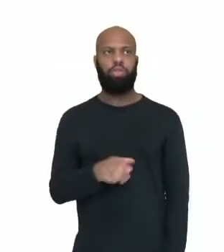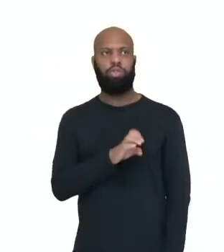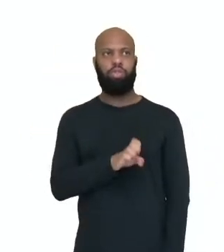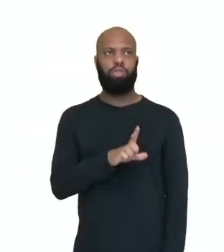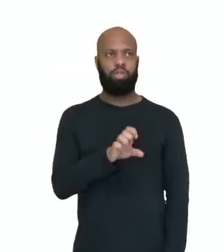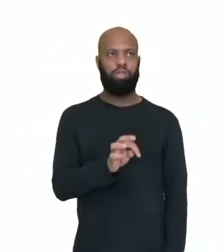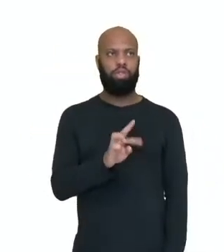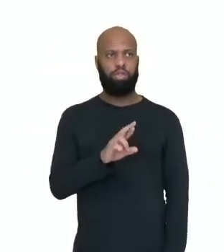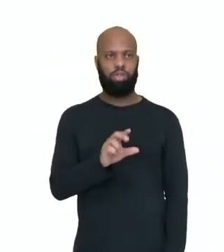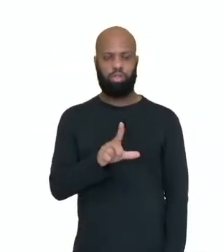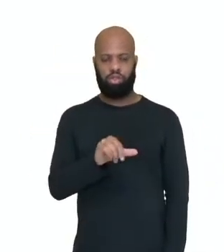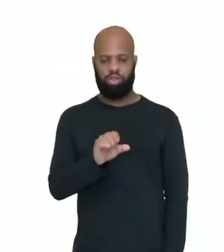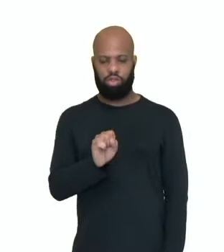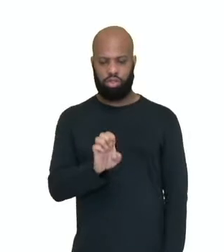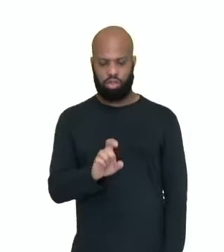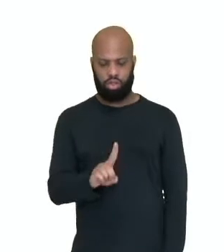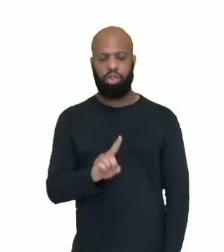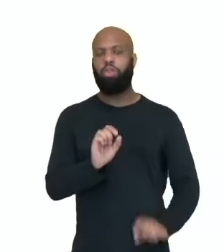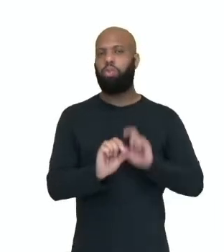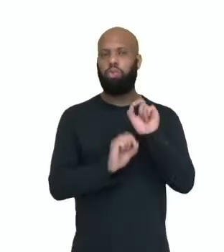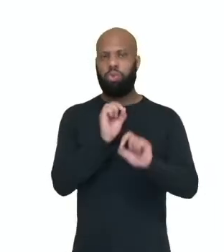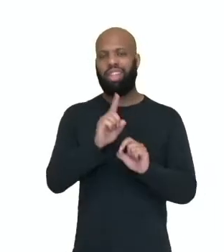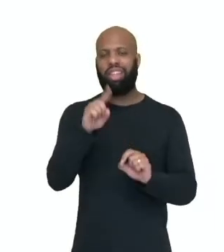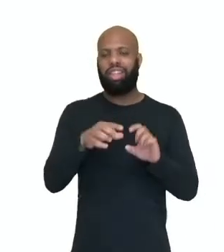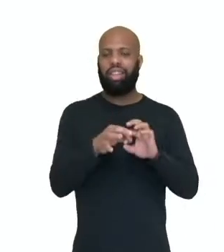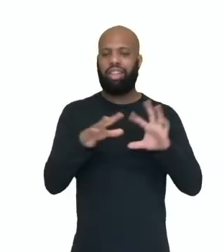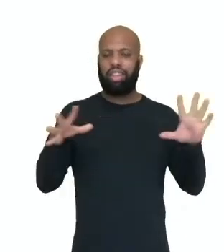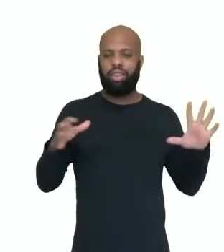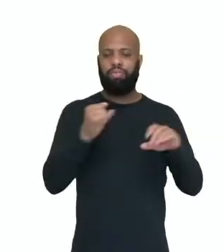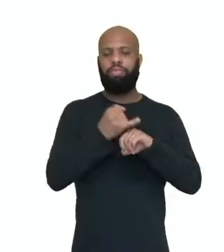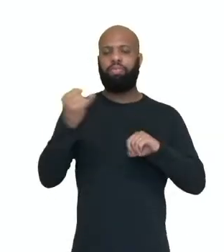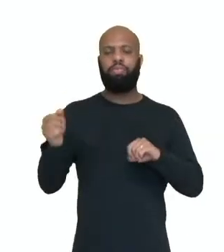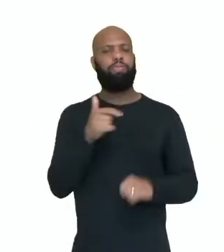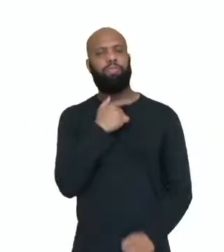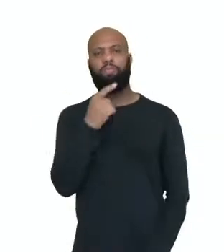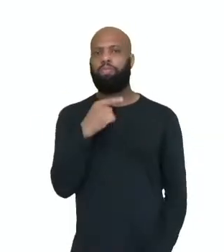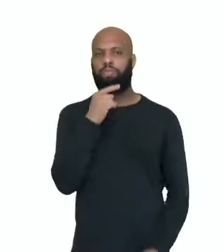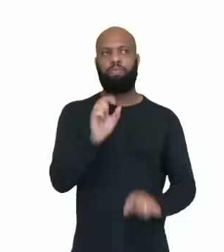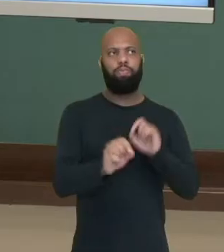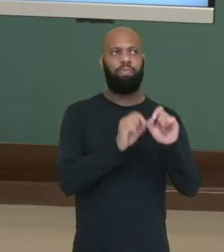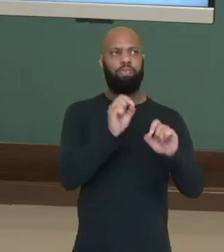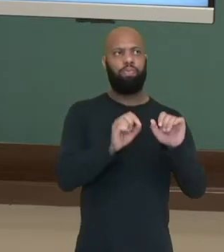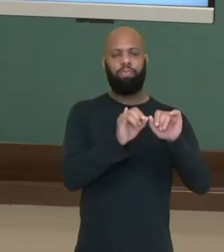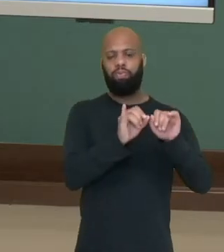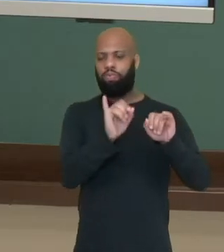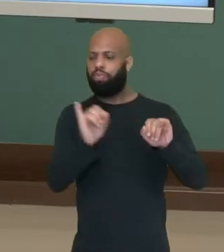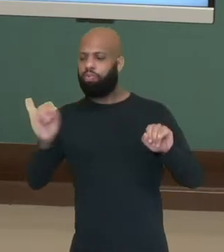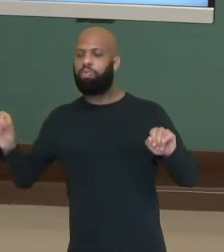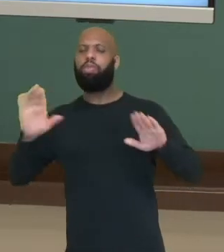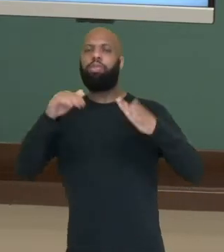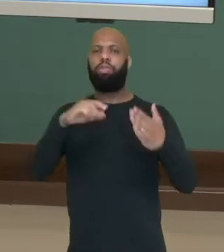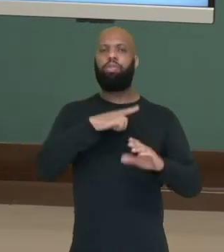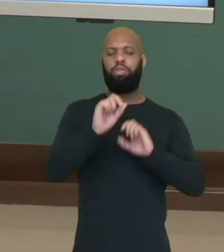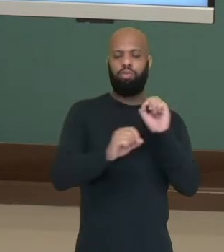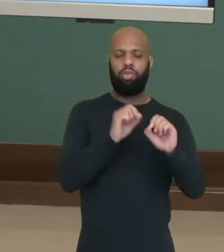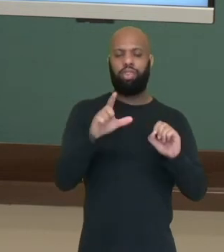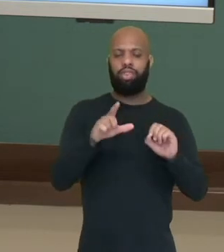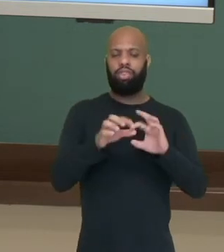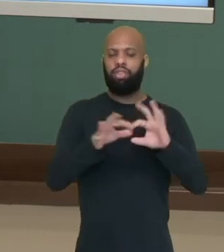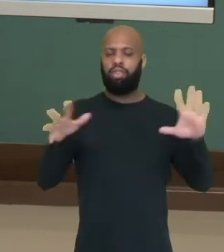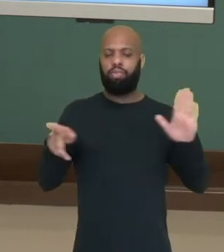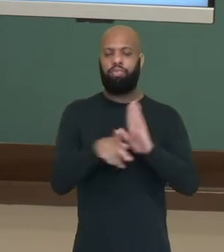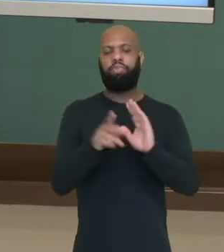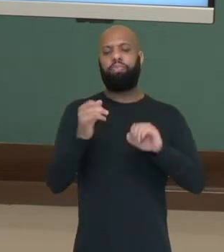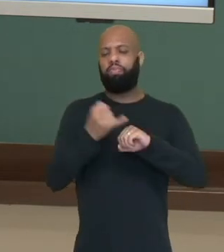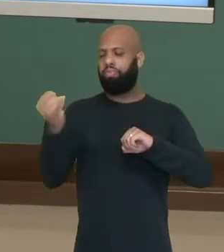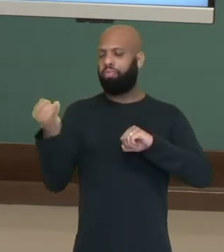ou sejam, íons livres, não ocorrerá a passagem de corrente elétrica. Então eu preciso ter íons livres, ou seja, mobilidade dos